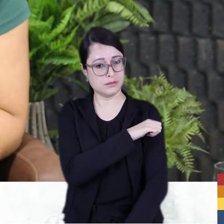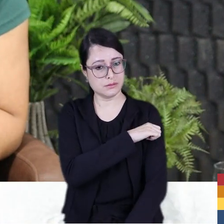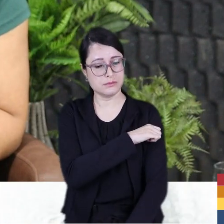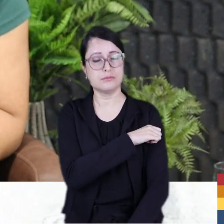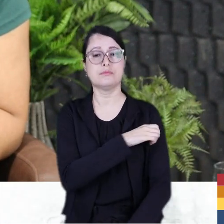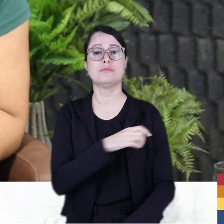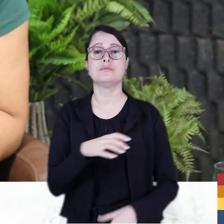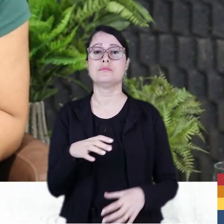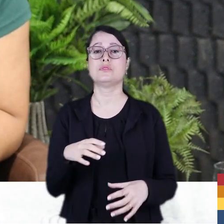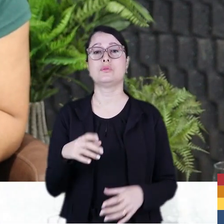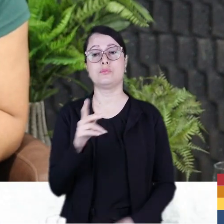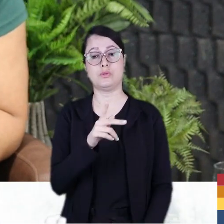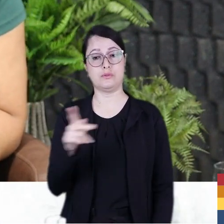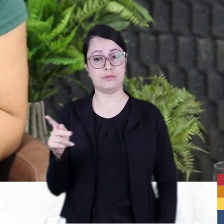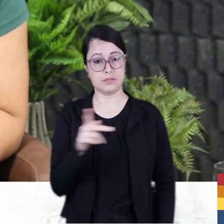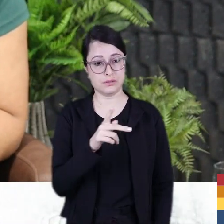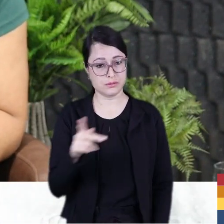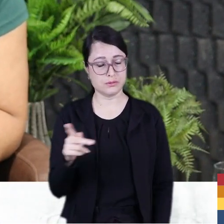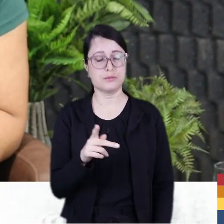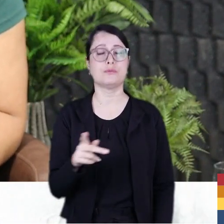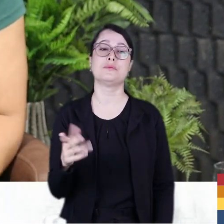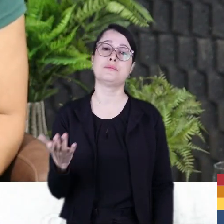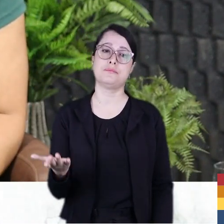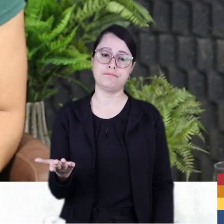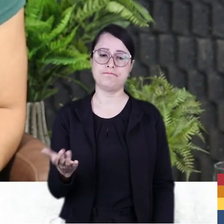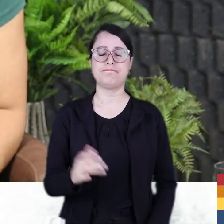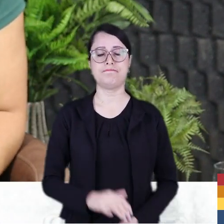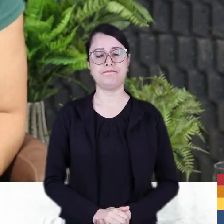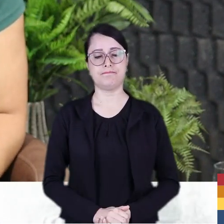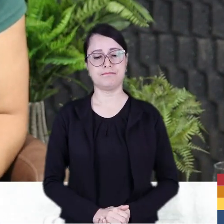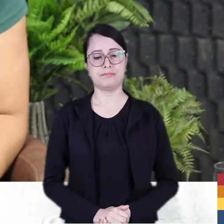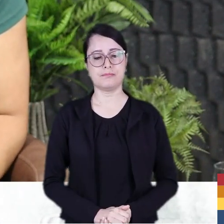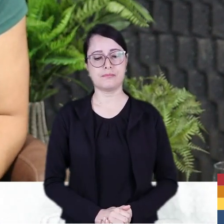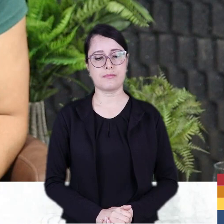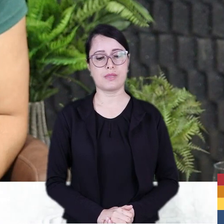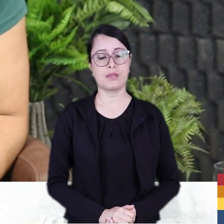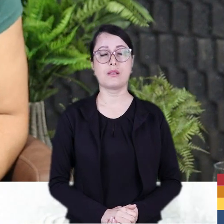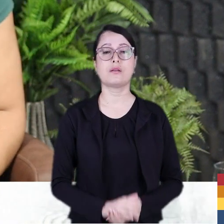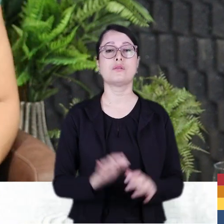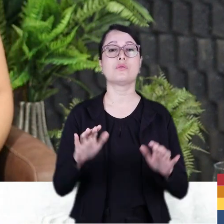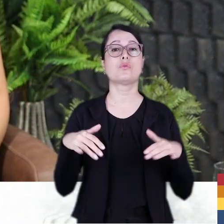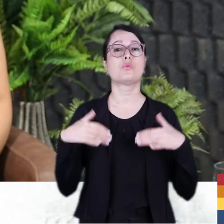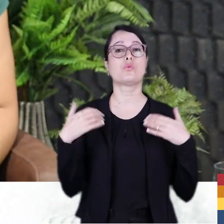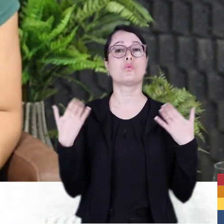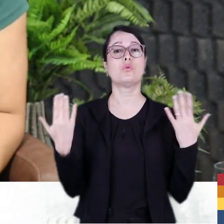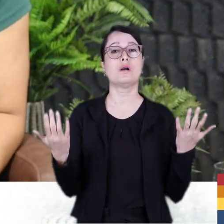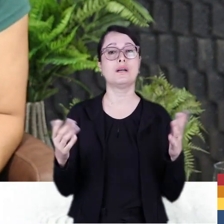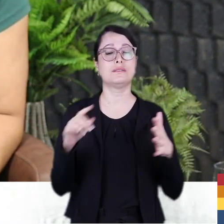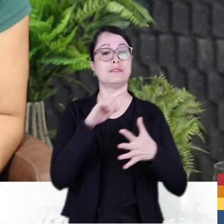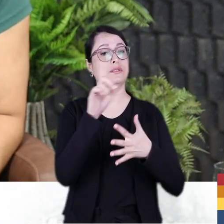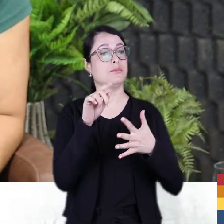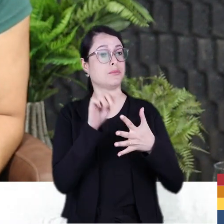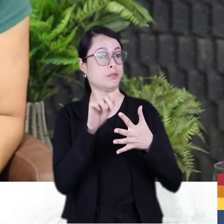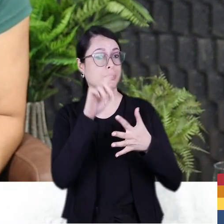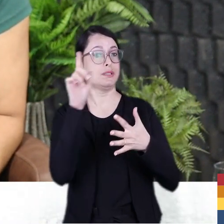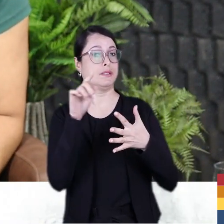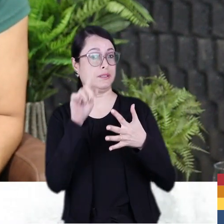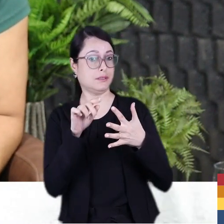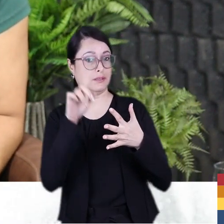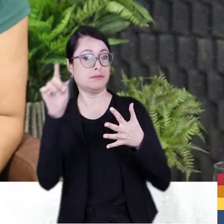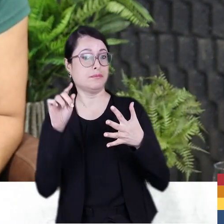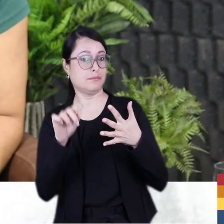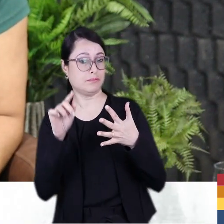professor, ele vai perceber, juntamente com o estudante, nesse processo investigativo, que ele vai precisar das demais áreas,